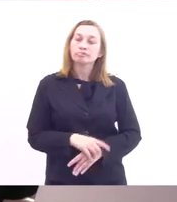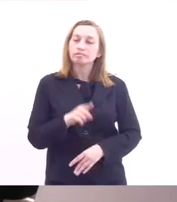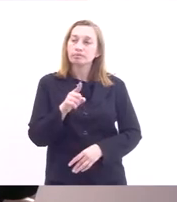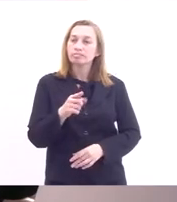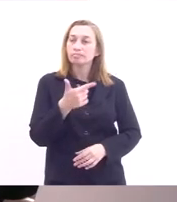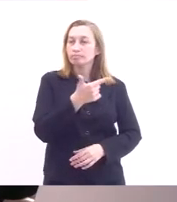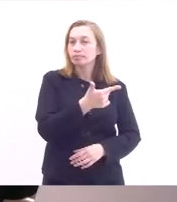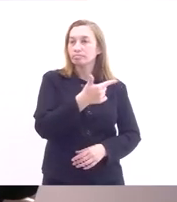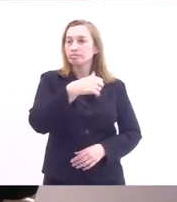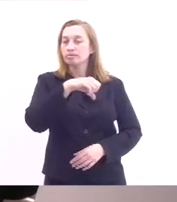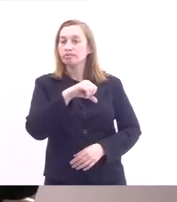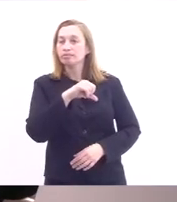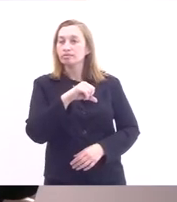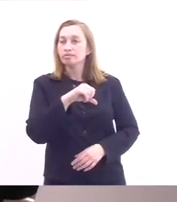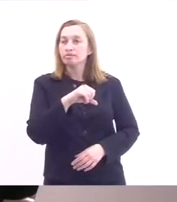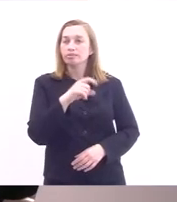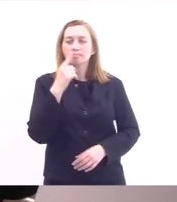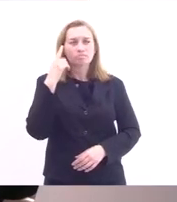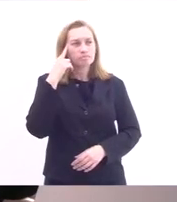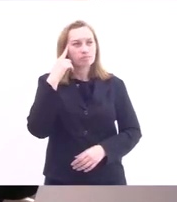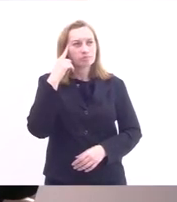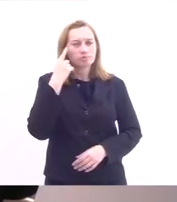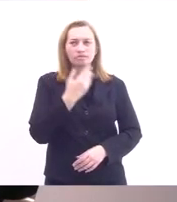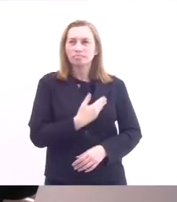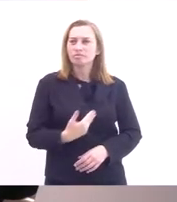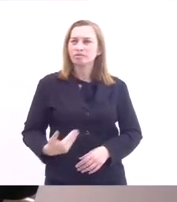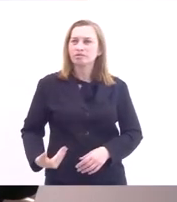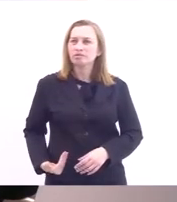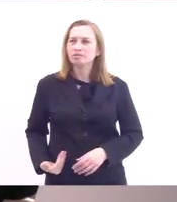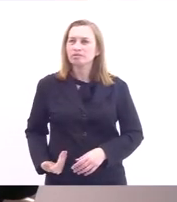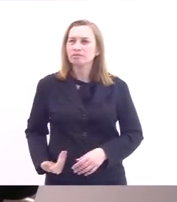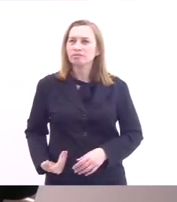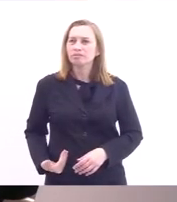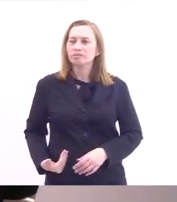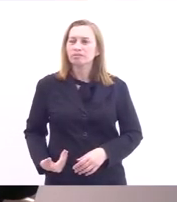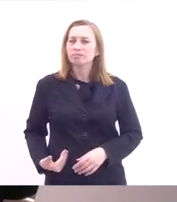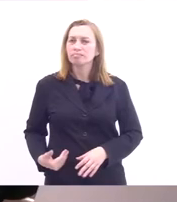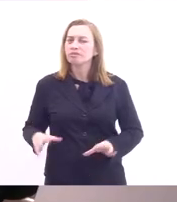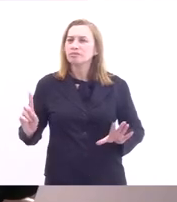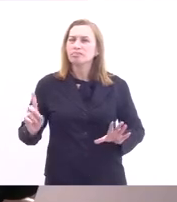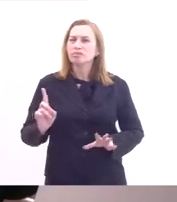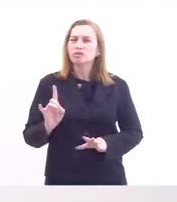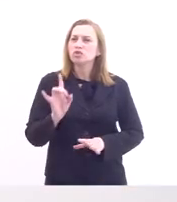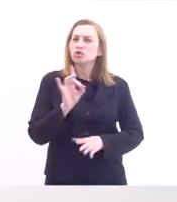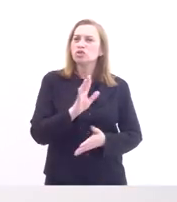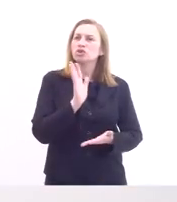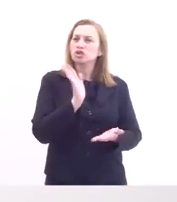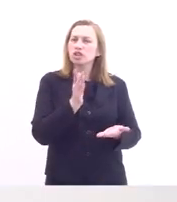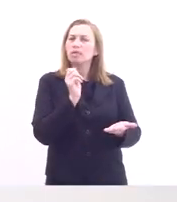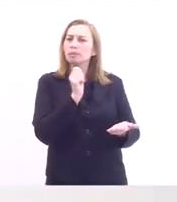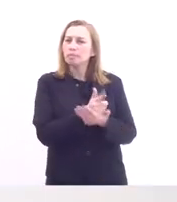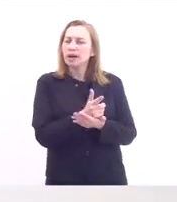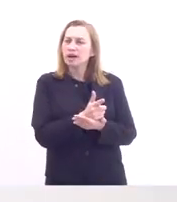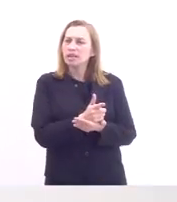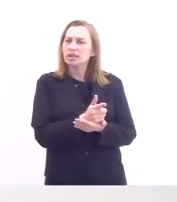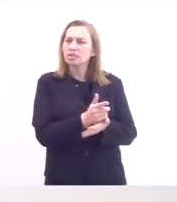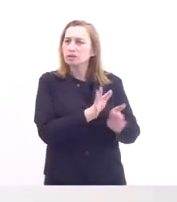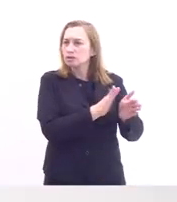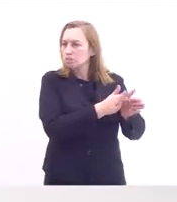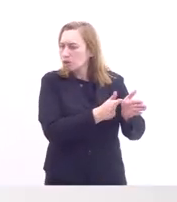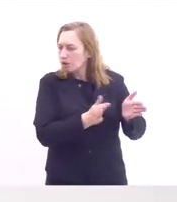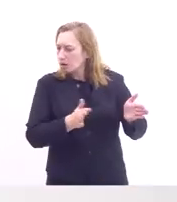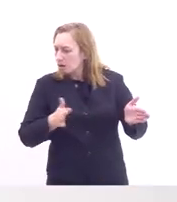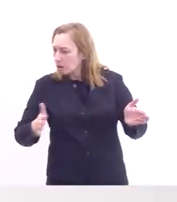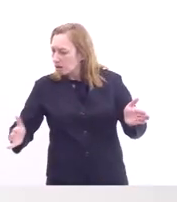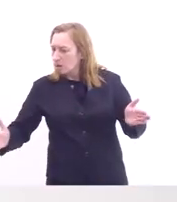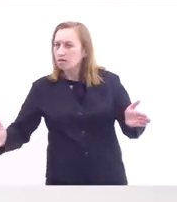2019, dá uma ótica do governo que aí estamos. Só do que já pagamos, né, desse estoque, o que foi